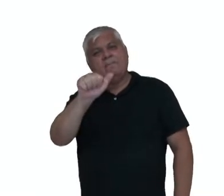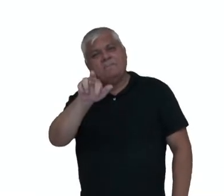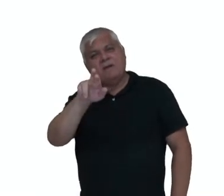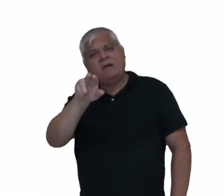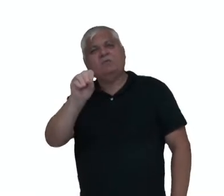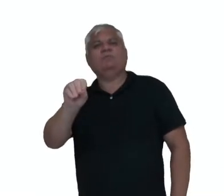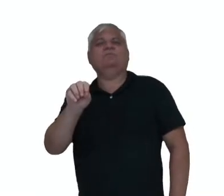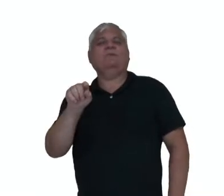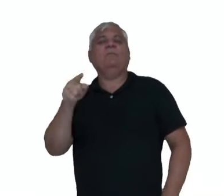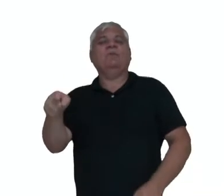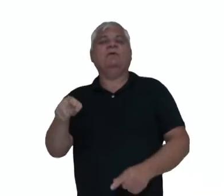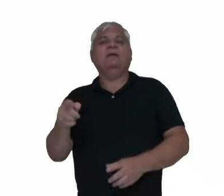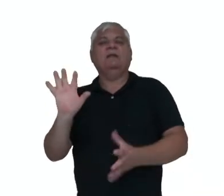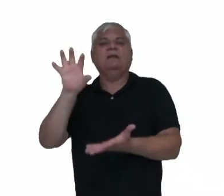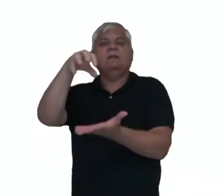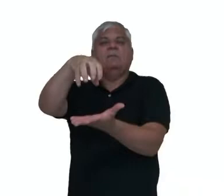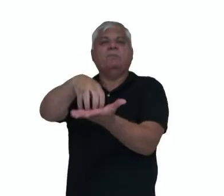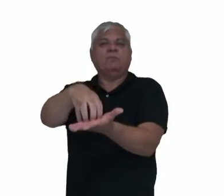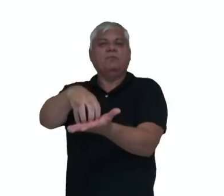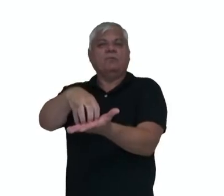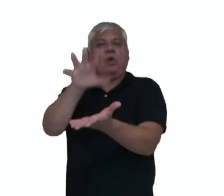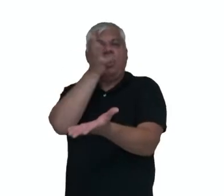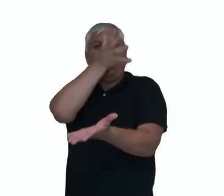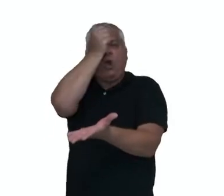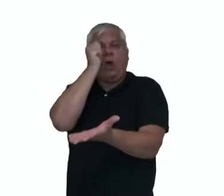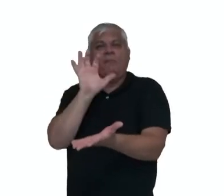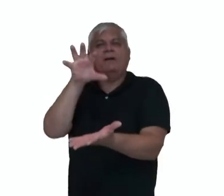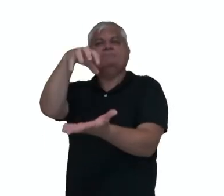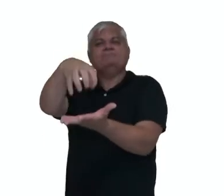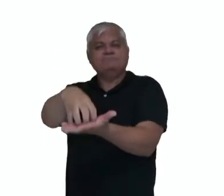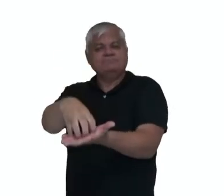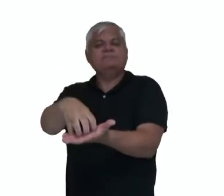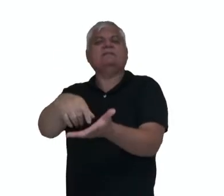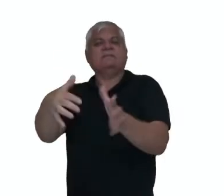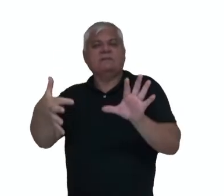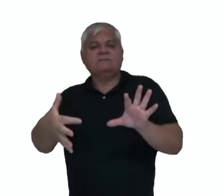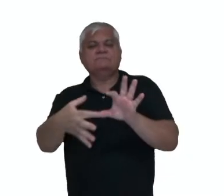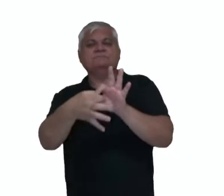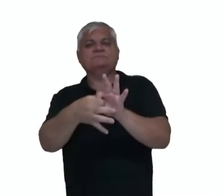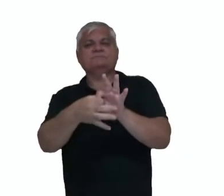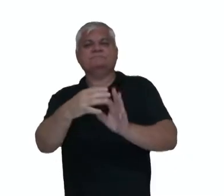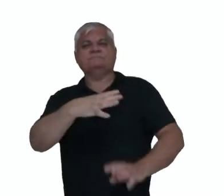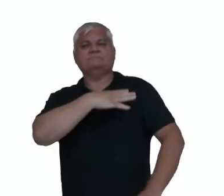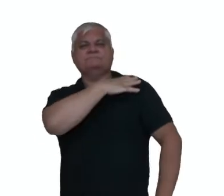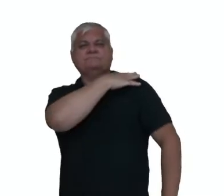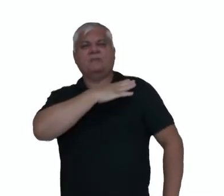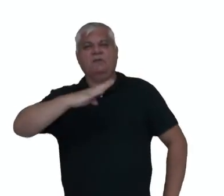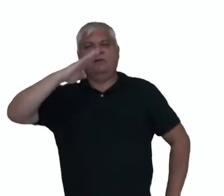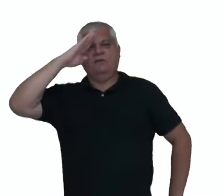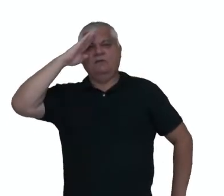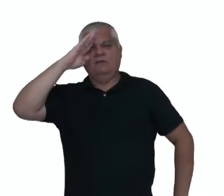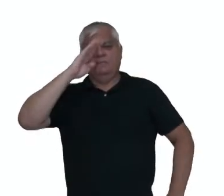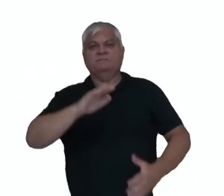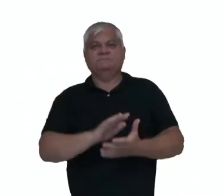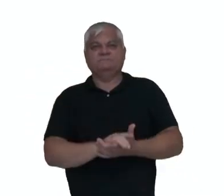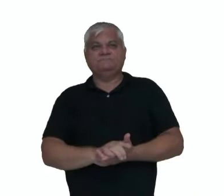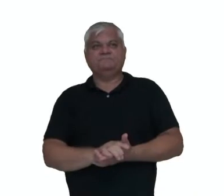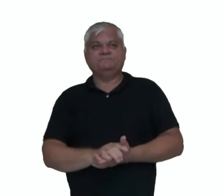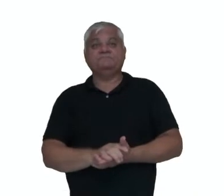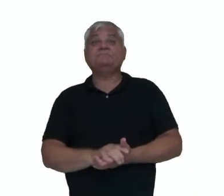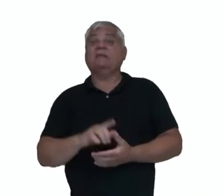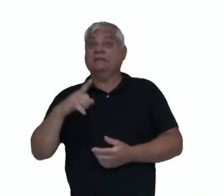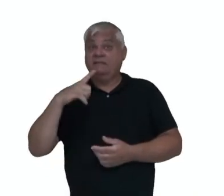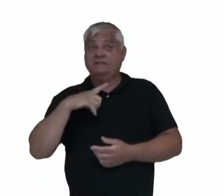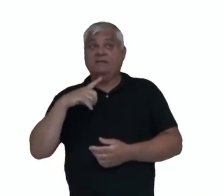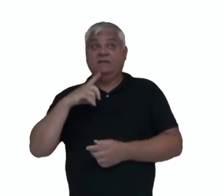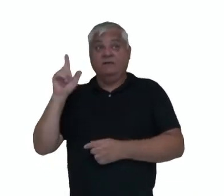instalar pacificamente no interior do território e a integrar o exército romano, né? E aqui o momento